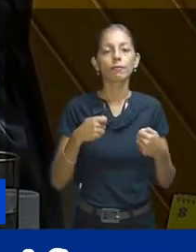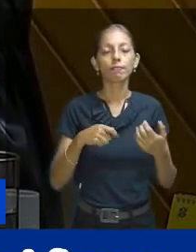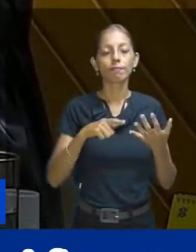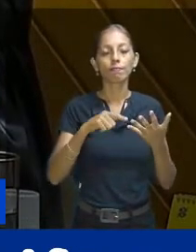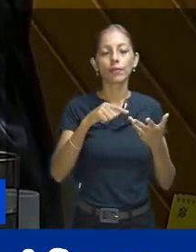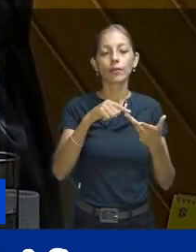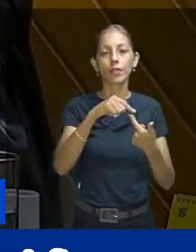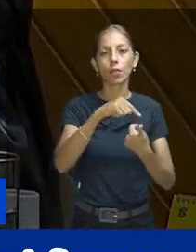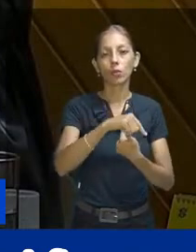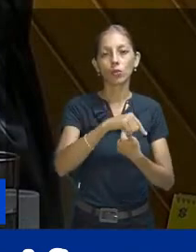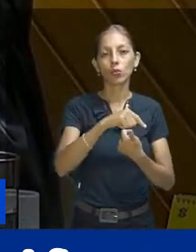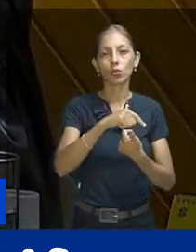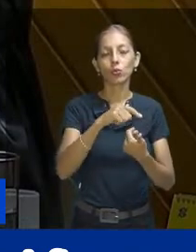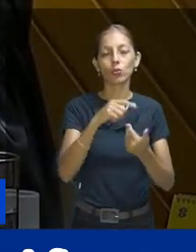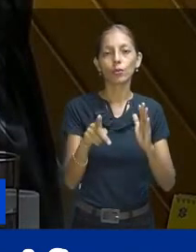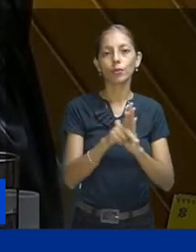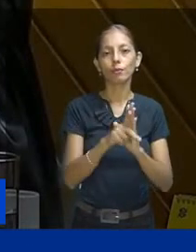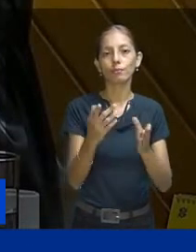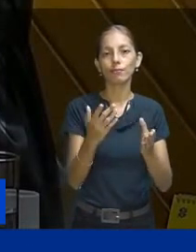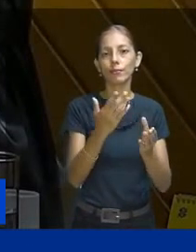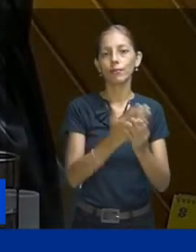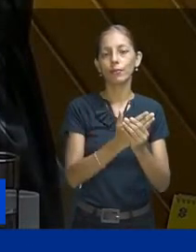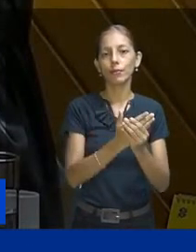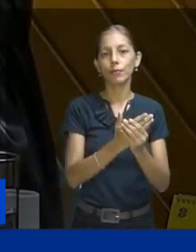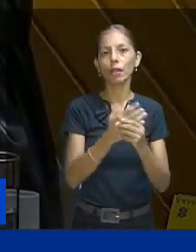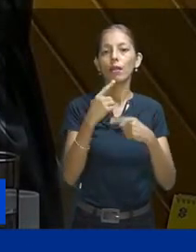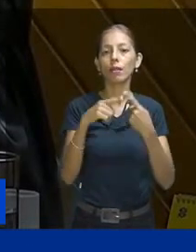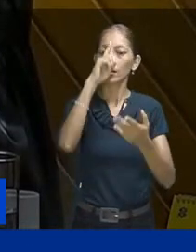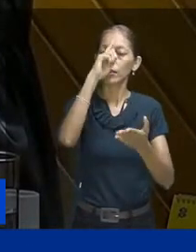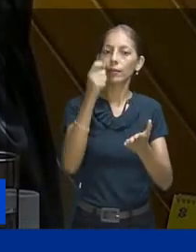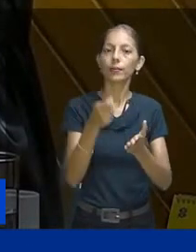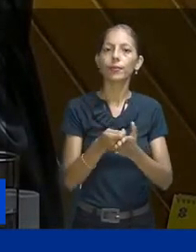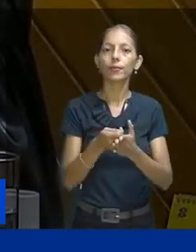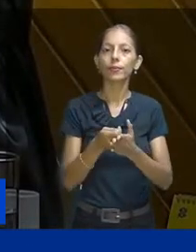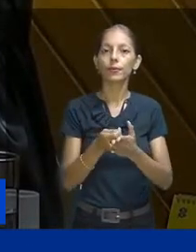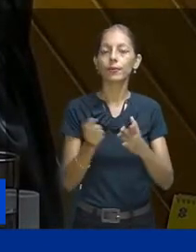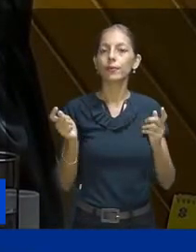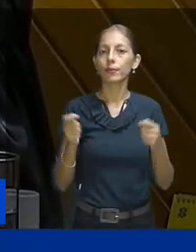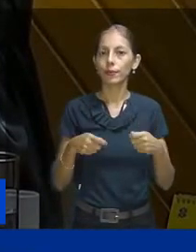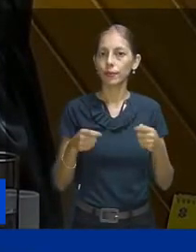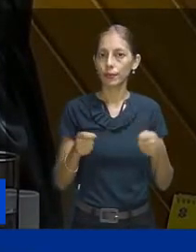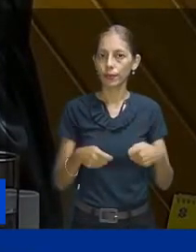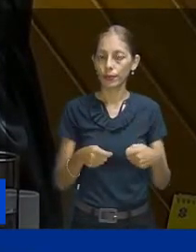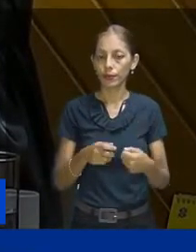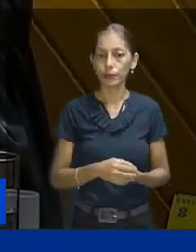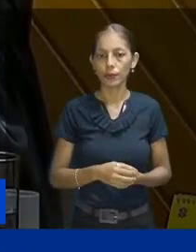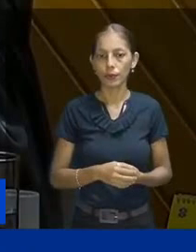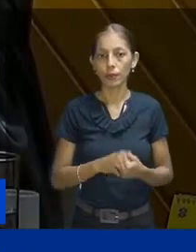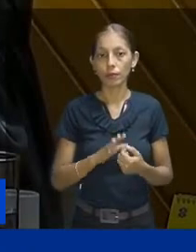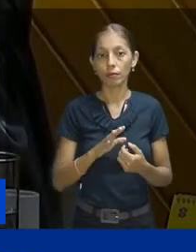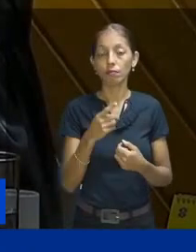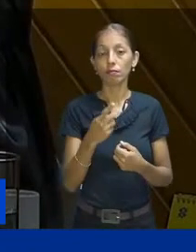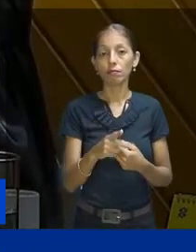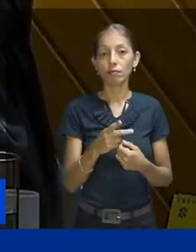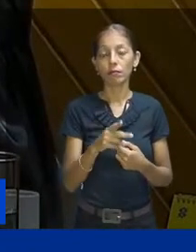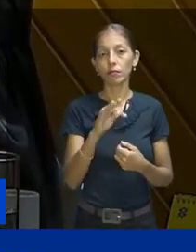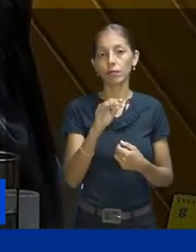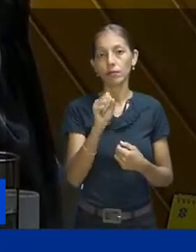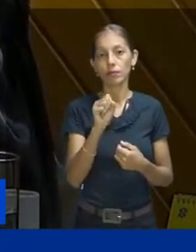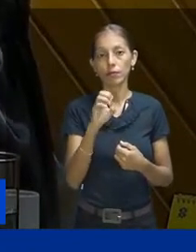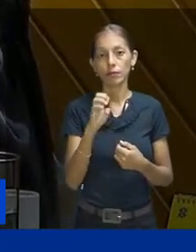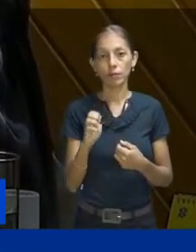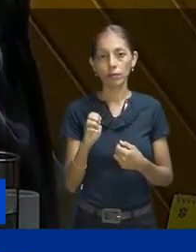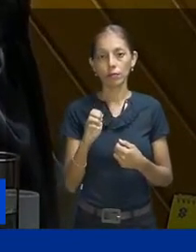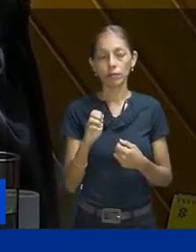processo capazes de, em tese, infirmar a conclusão adotada pelo julgador. Como se trata de precedentes do TSE que,